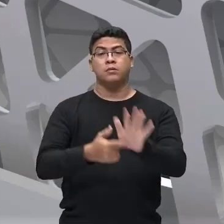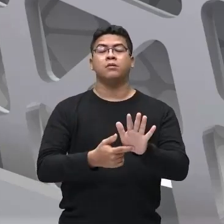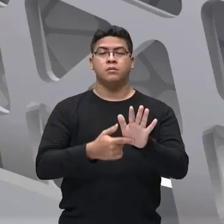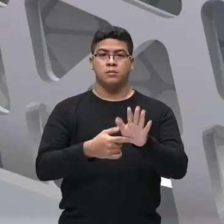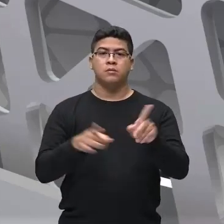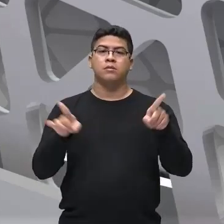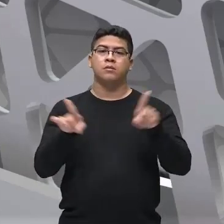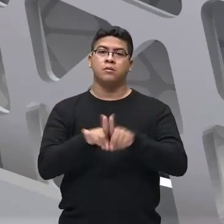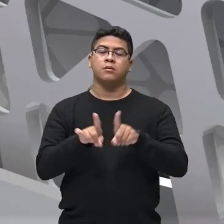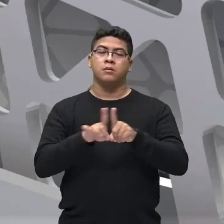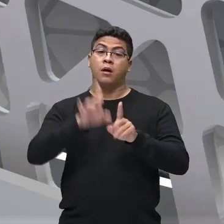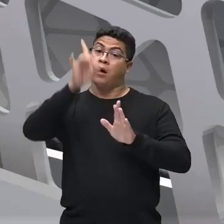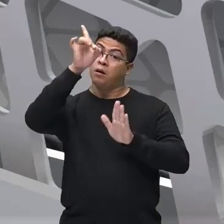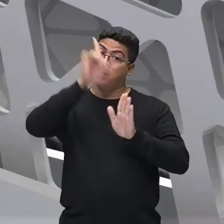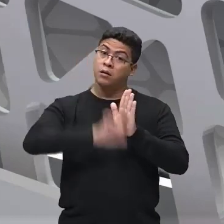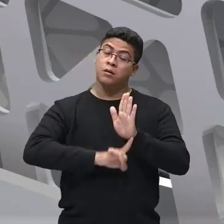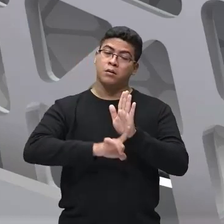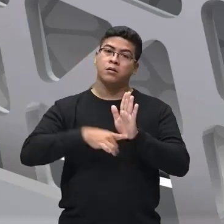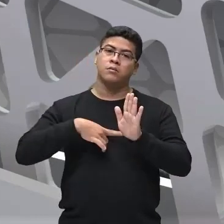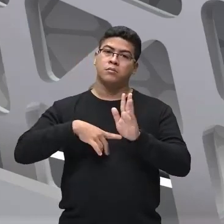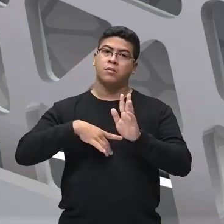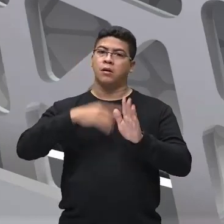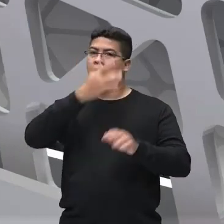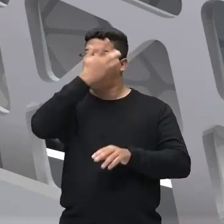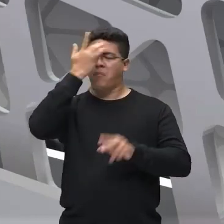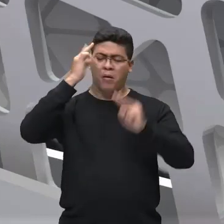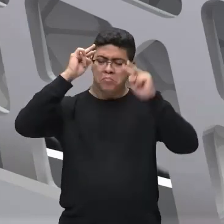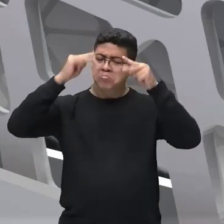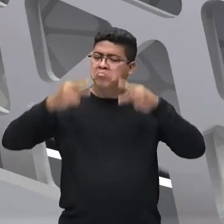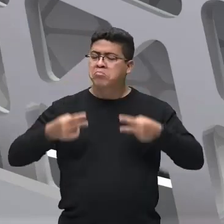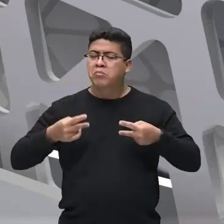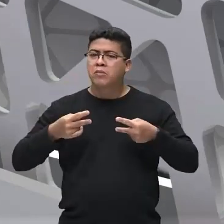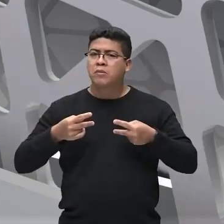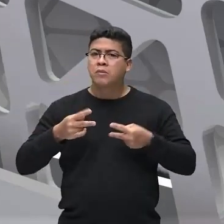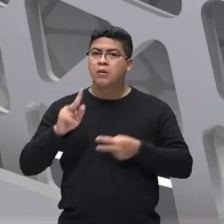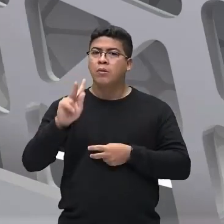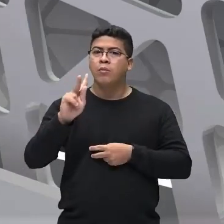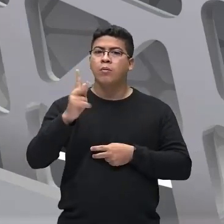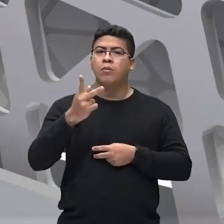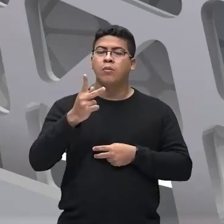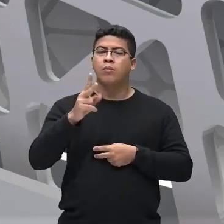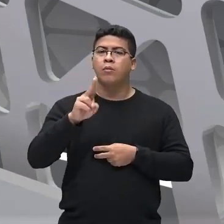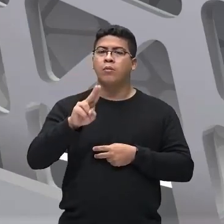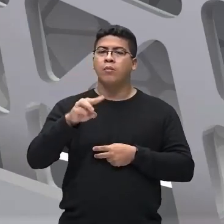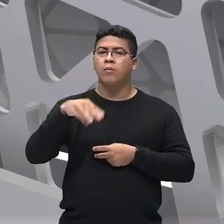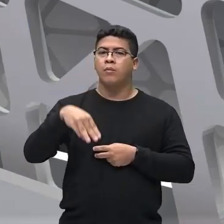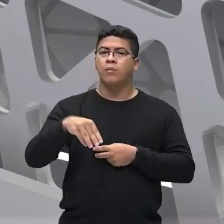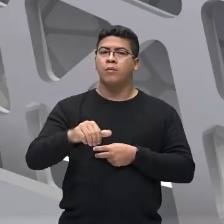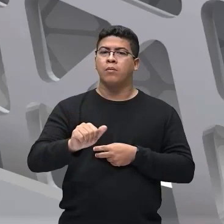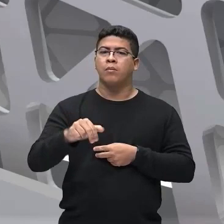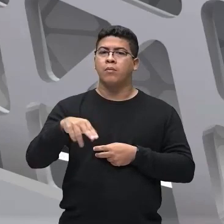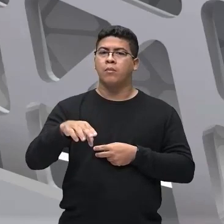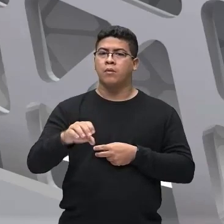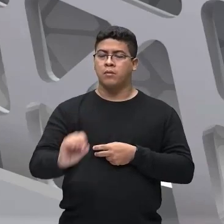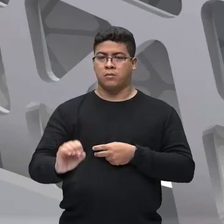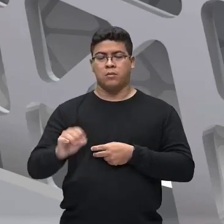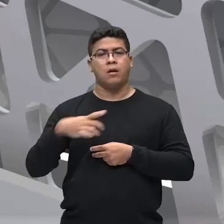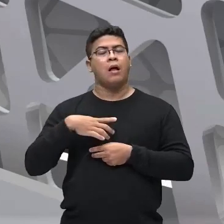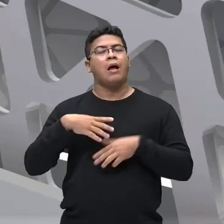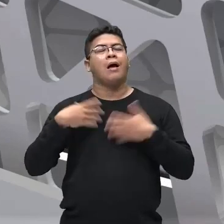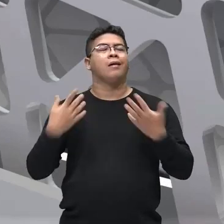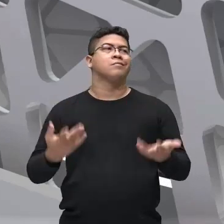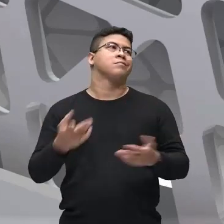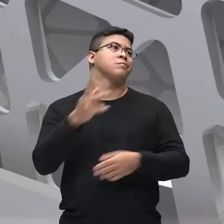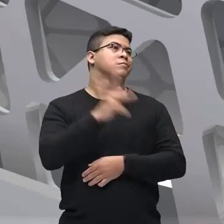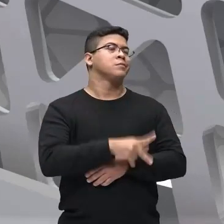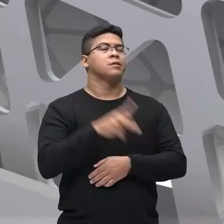fazer valer os direitos da pessoa humana, os direitos humanos. Ah, professora, aquela